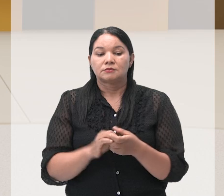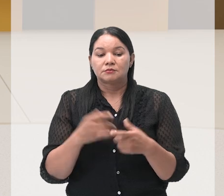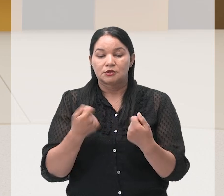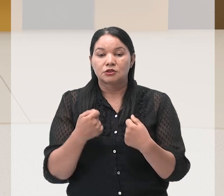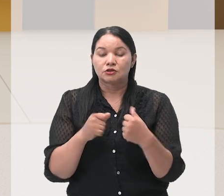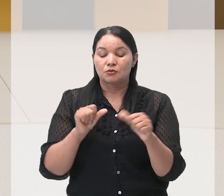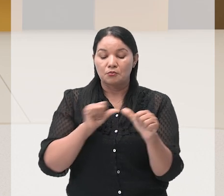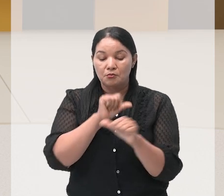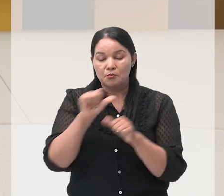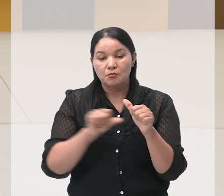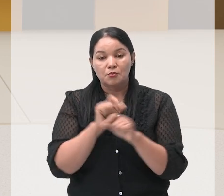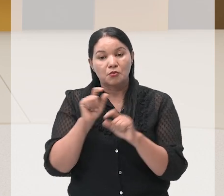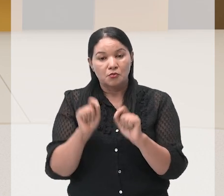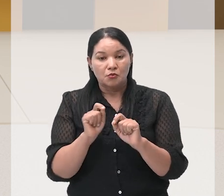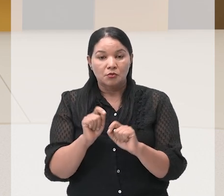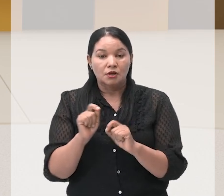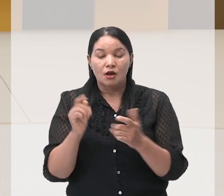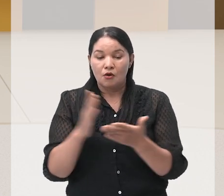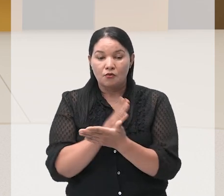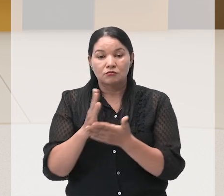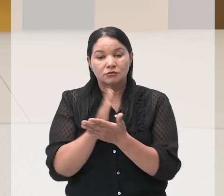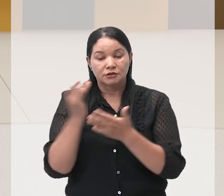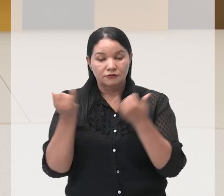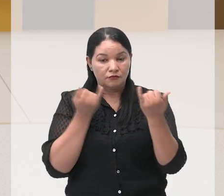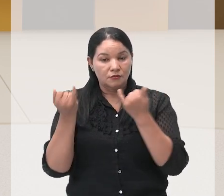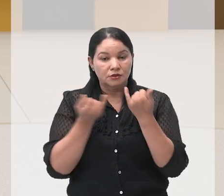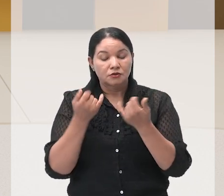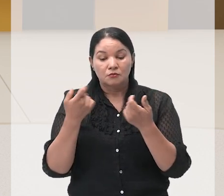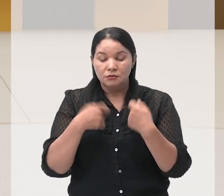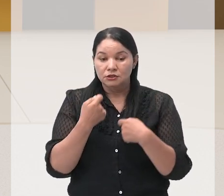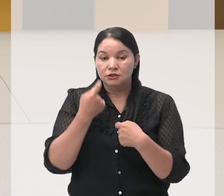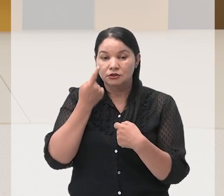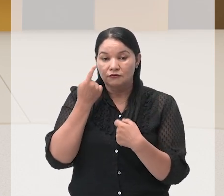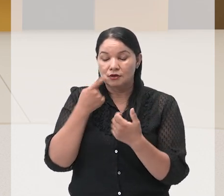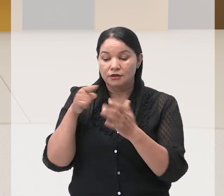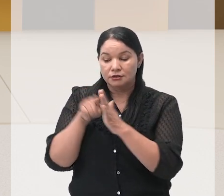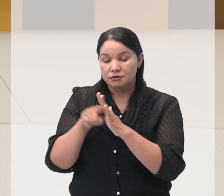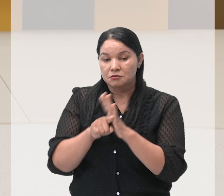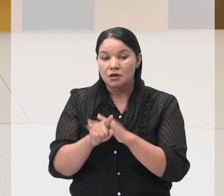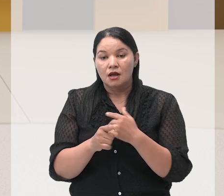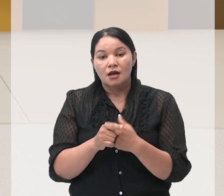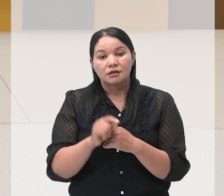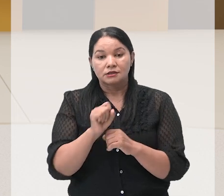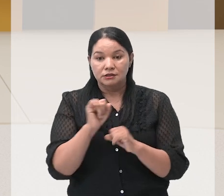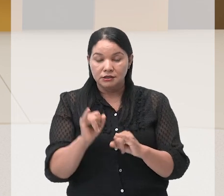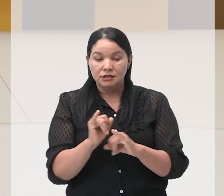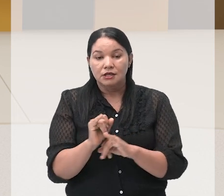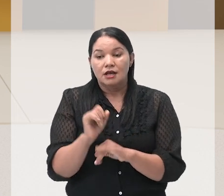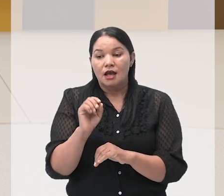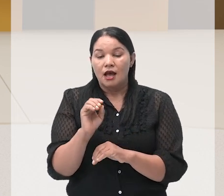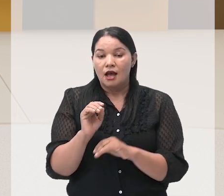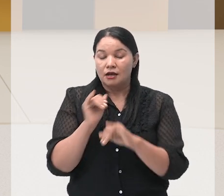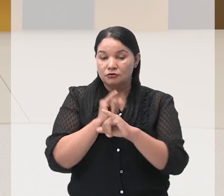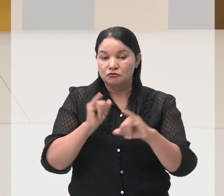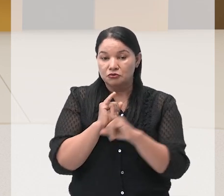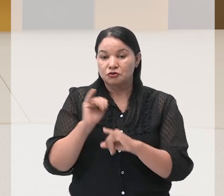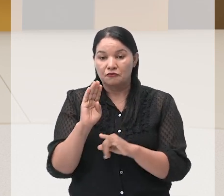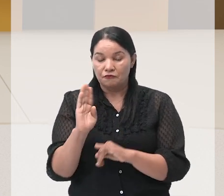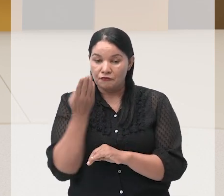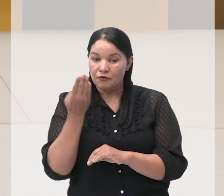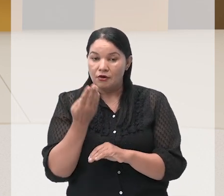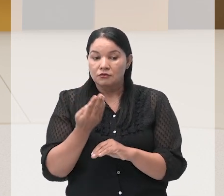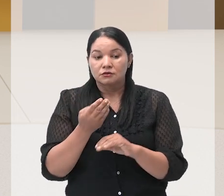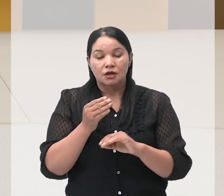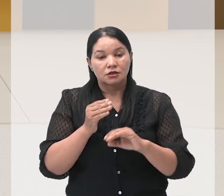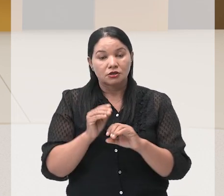vez que a informação ela não é verdadeira, ele não vai dispor de uma fonte confiável. Então, ele vai